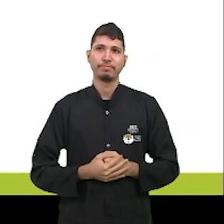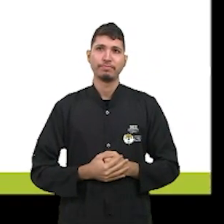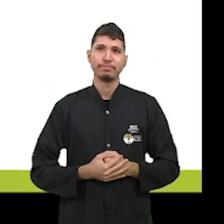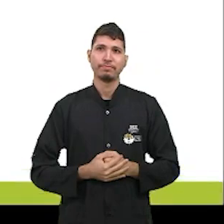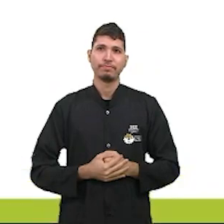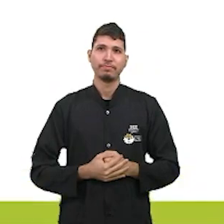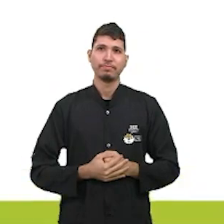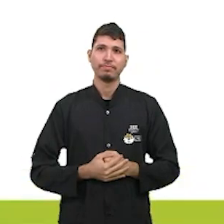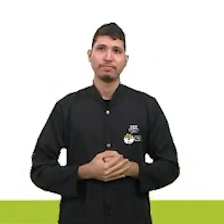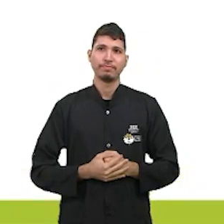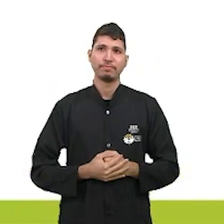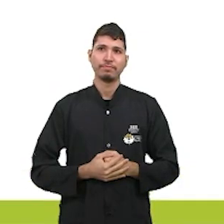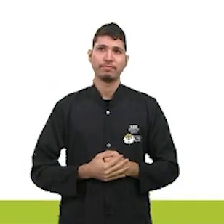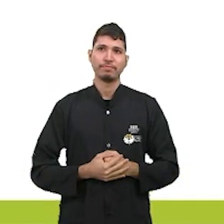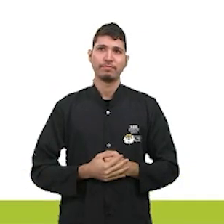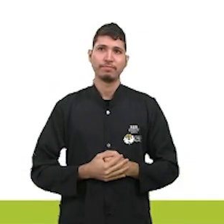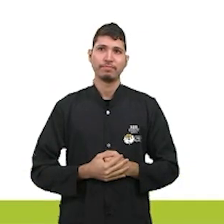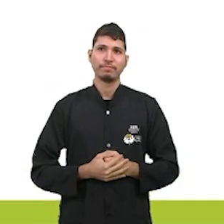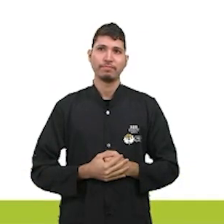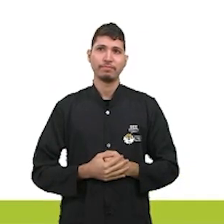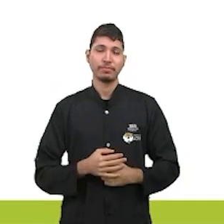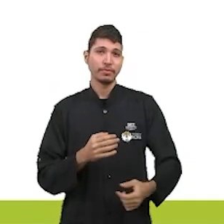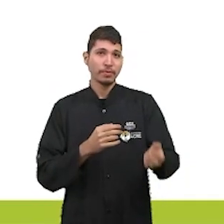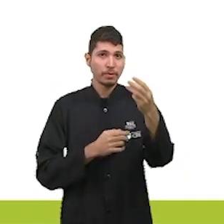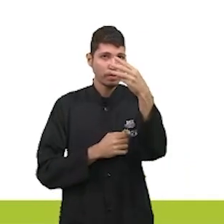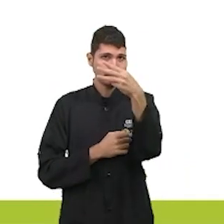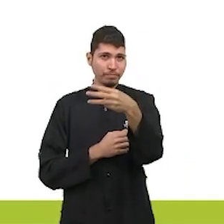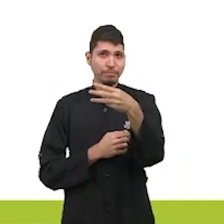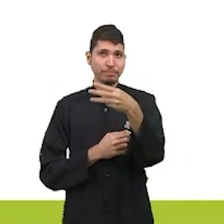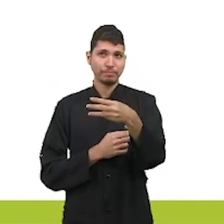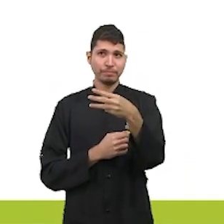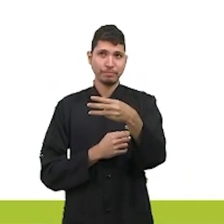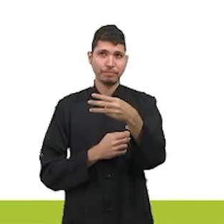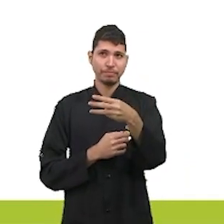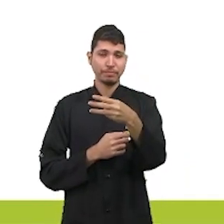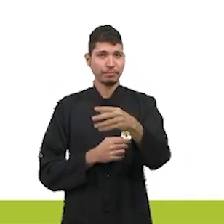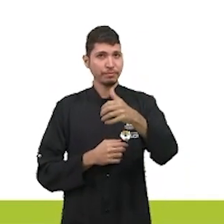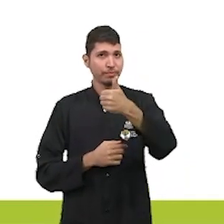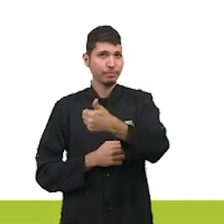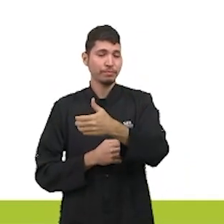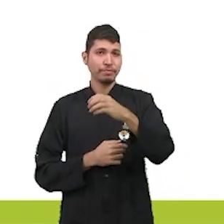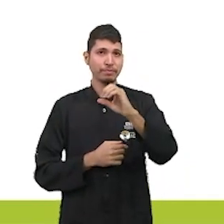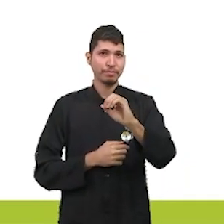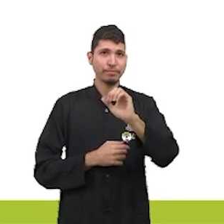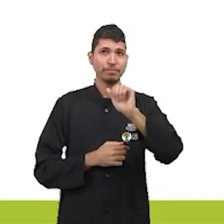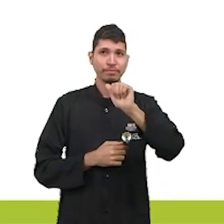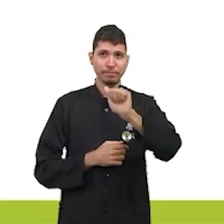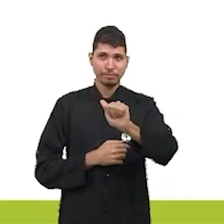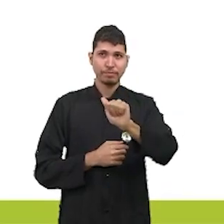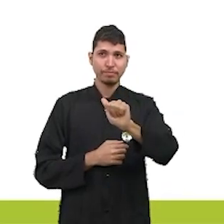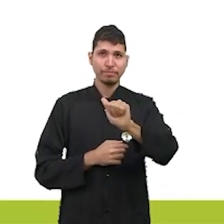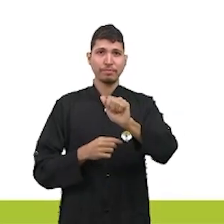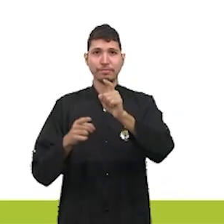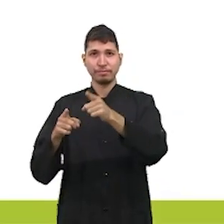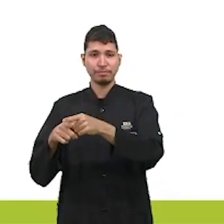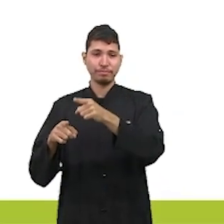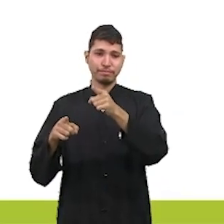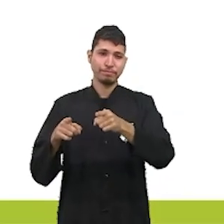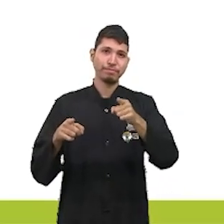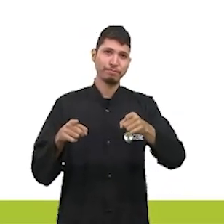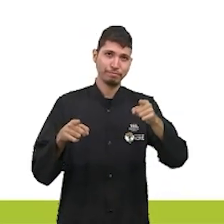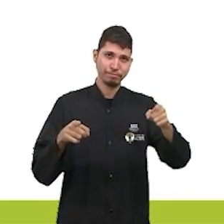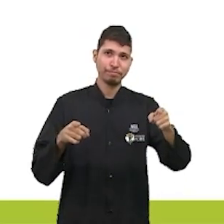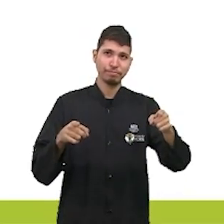Essa informação aqui, do elemento 3, que vale 10 amperes, só que é uma função decrescente. E como é